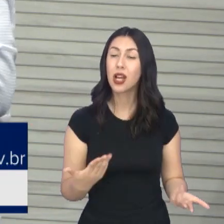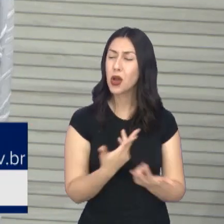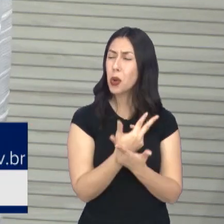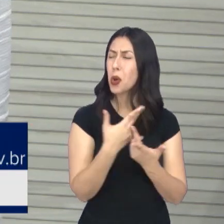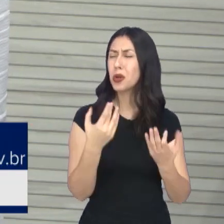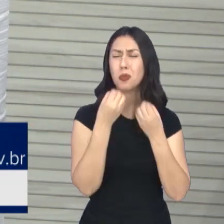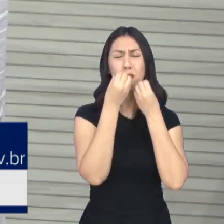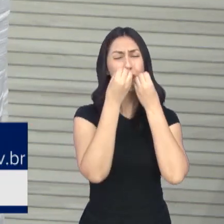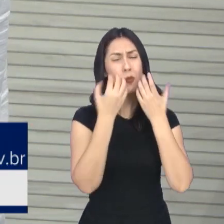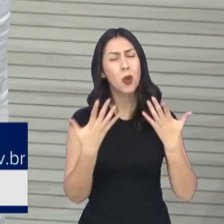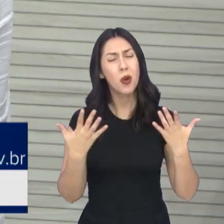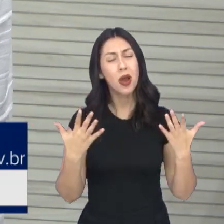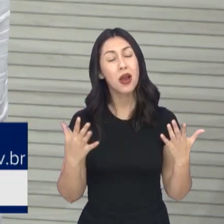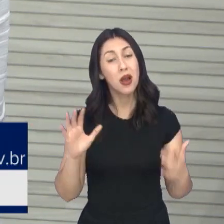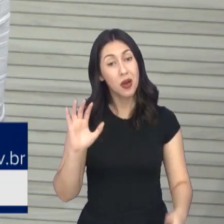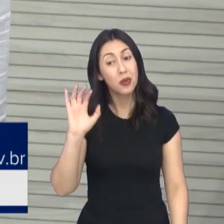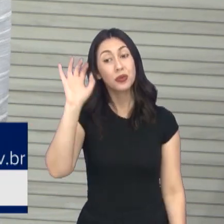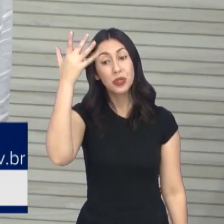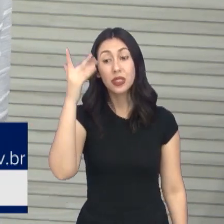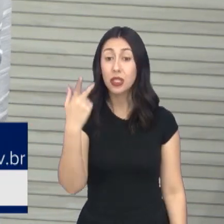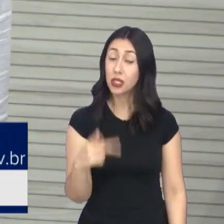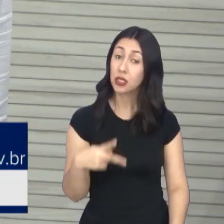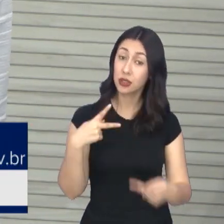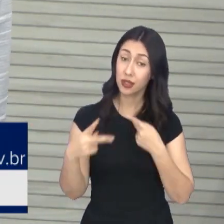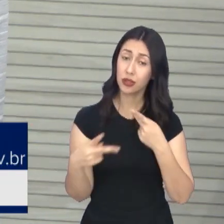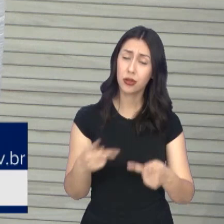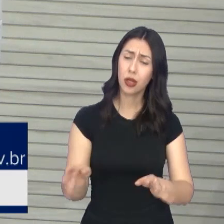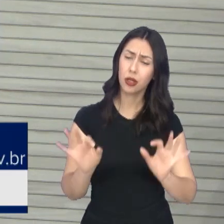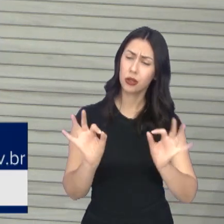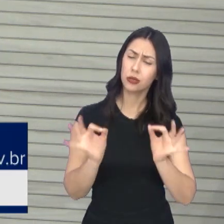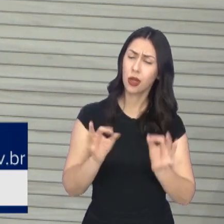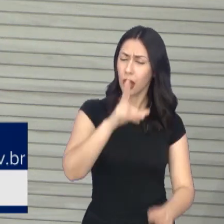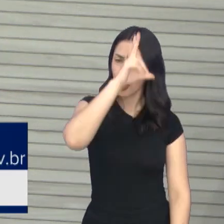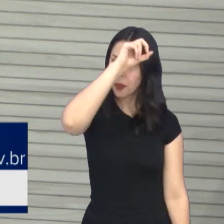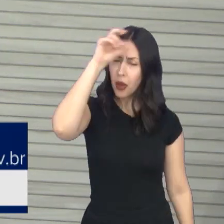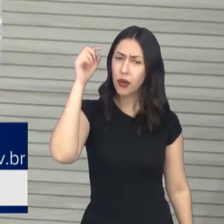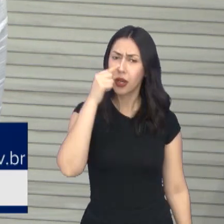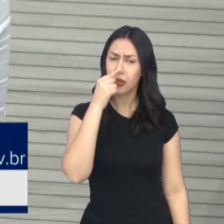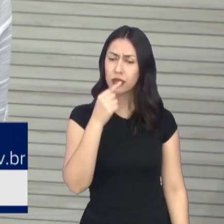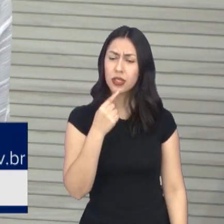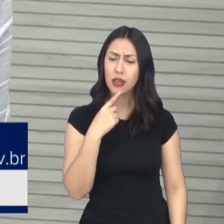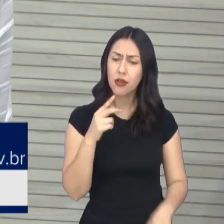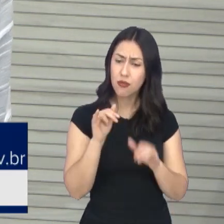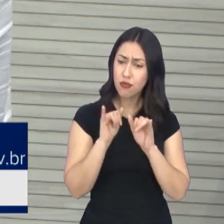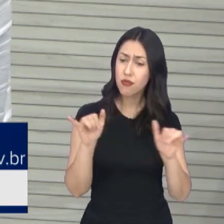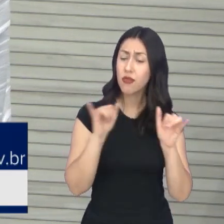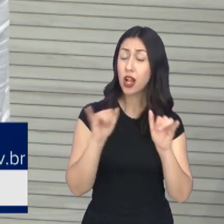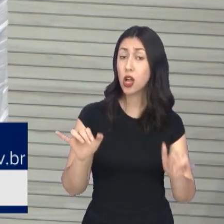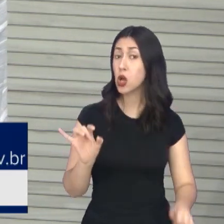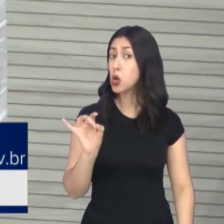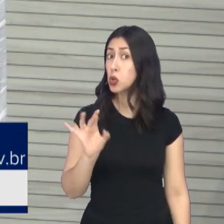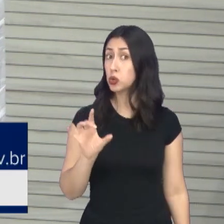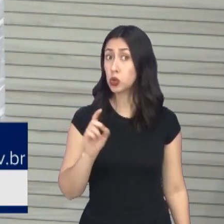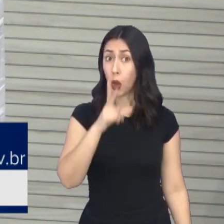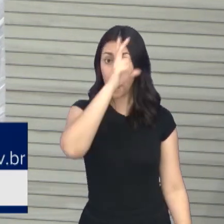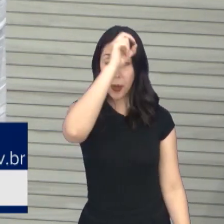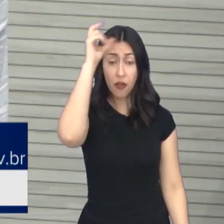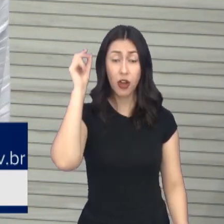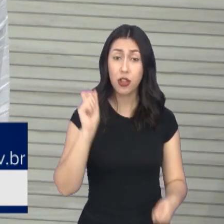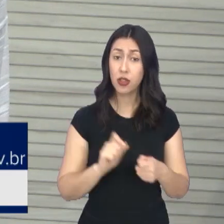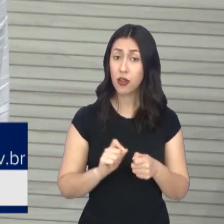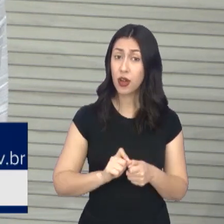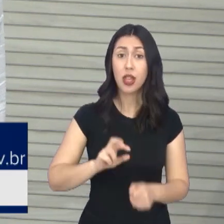boa acontecendo na cidade de São José dos Campos. E claro, que o prefeito Anderson Farias, ele sempre fala, não é só o prefeito que faz,